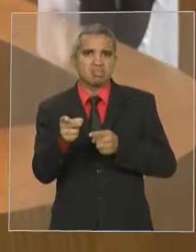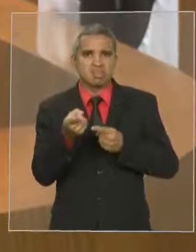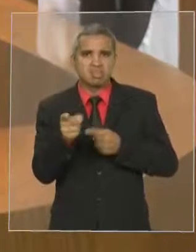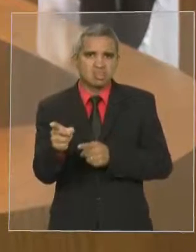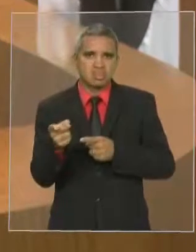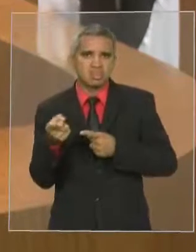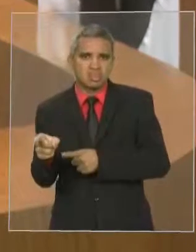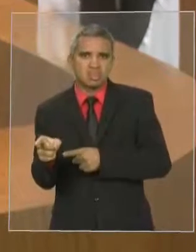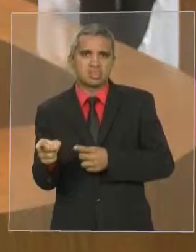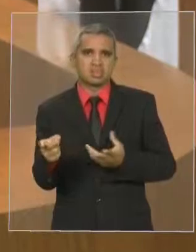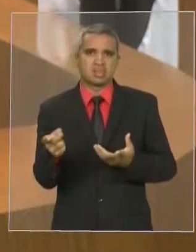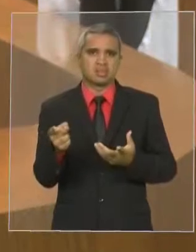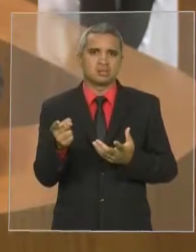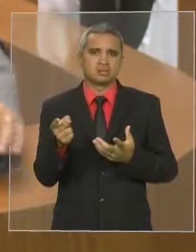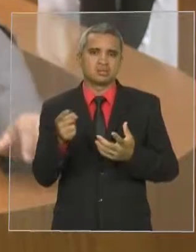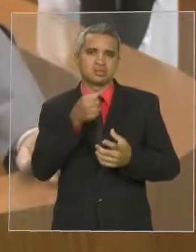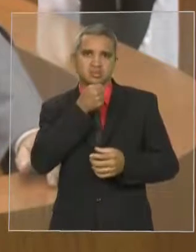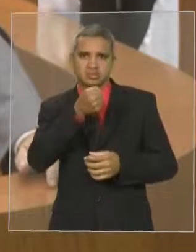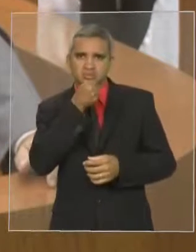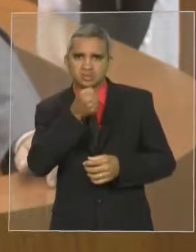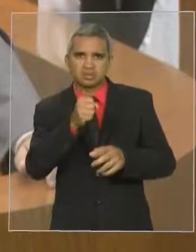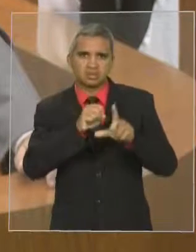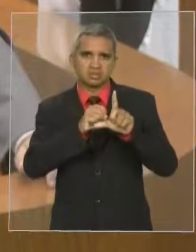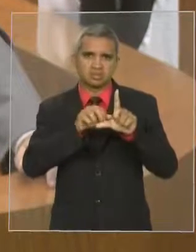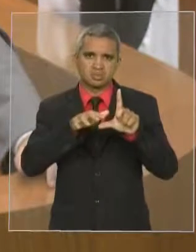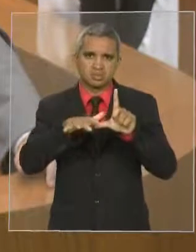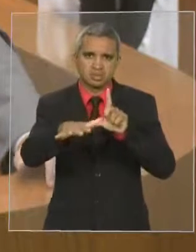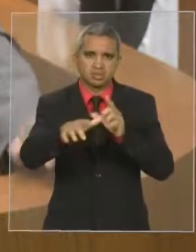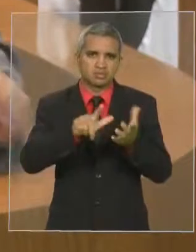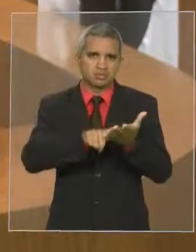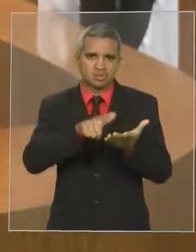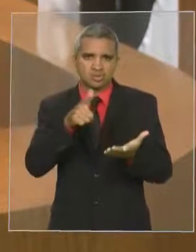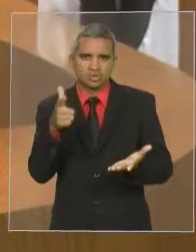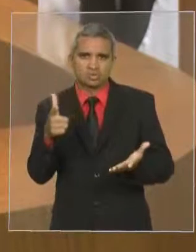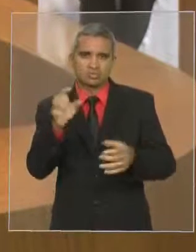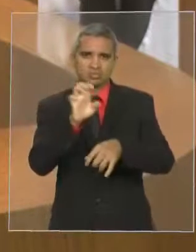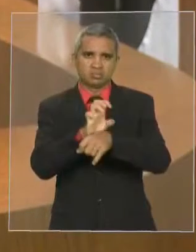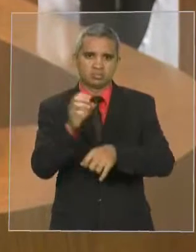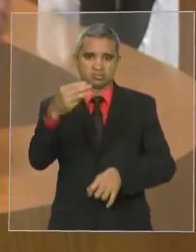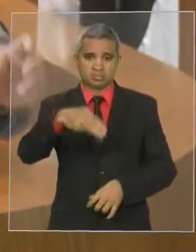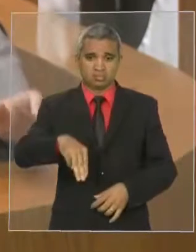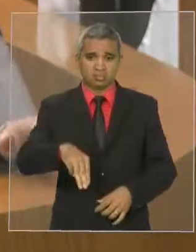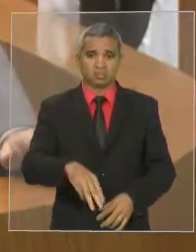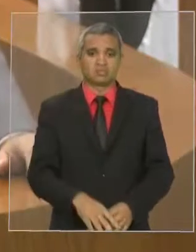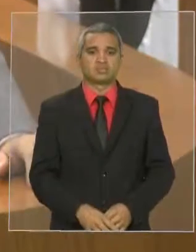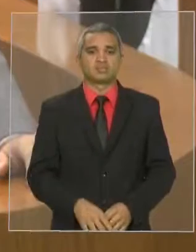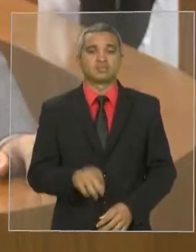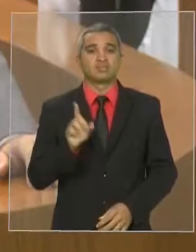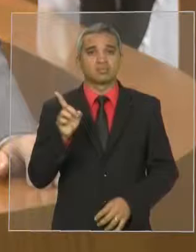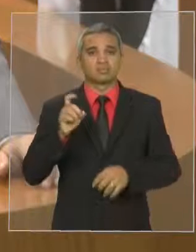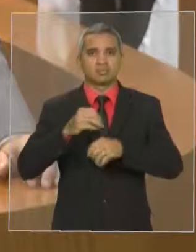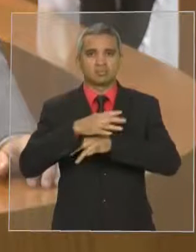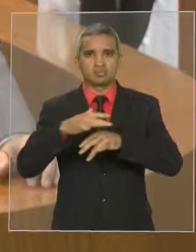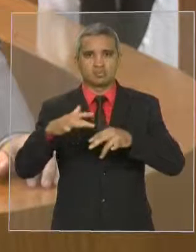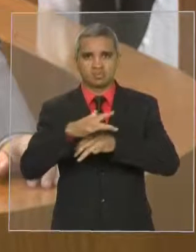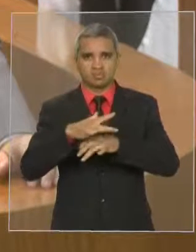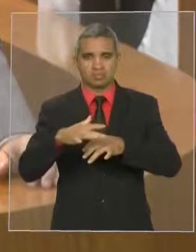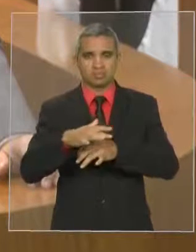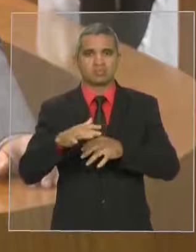calar todos os jornalistas ainda no estado do Maranhão. Naquela cidade não foi diferente, Afonso